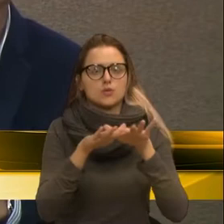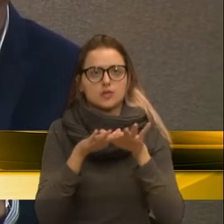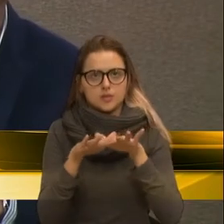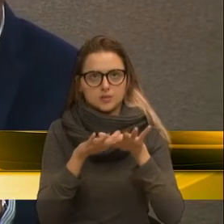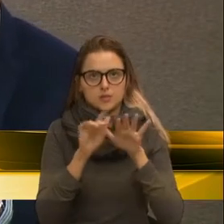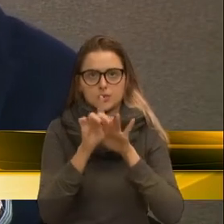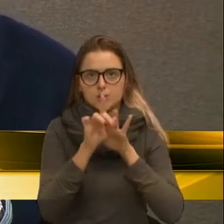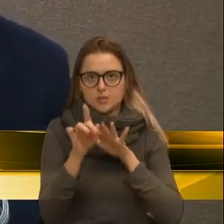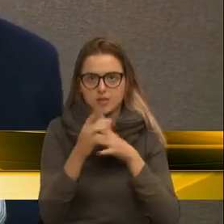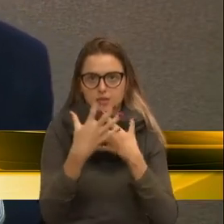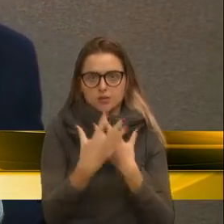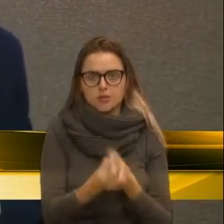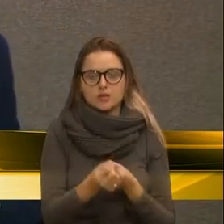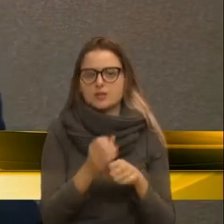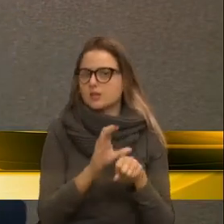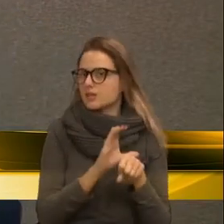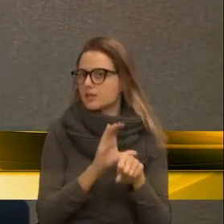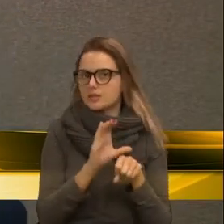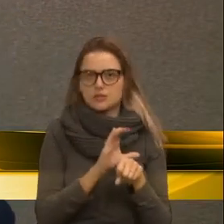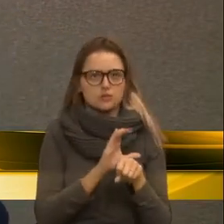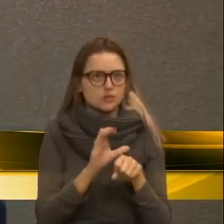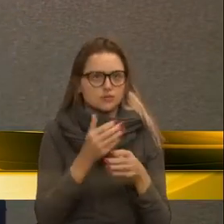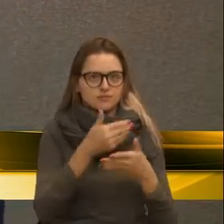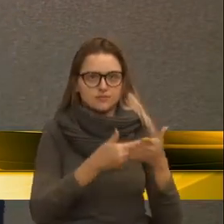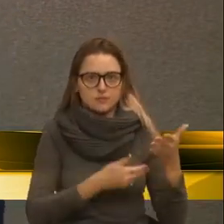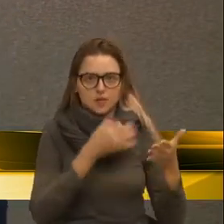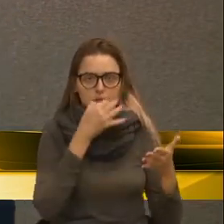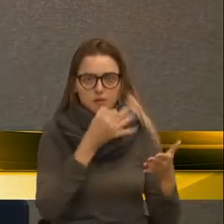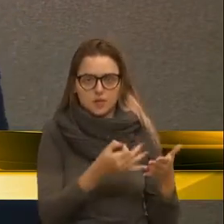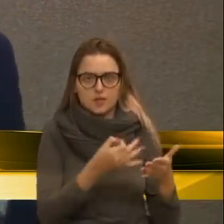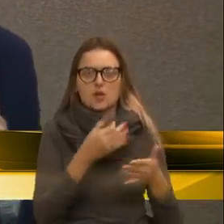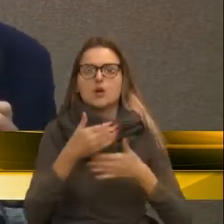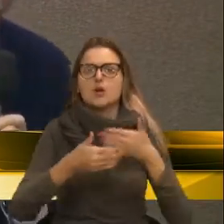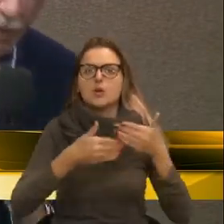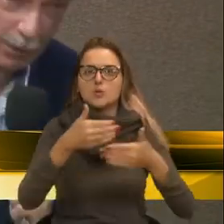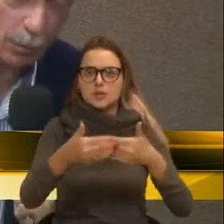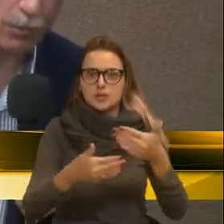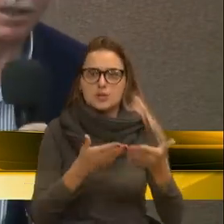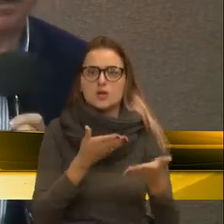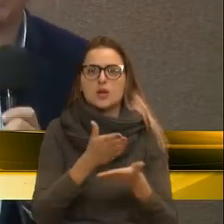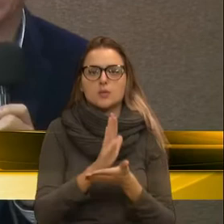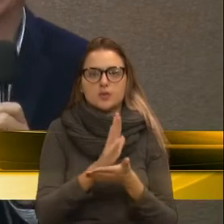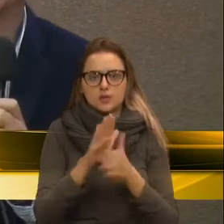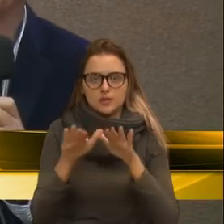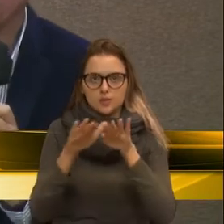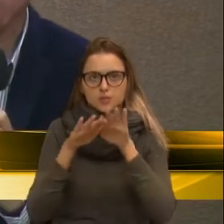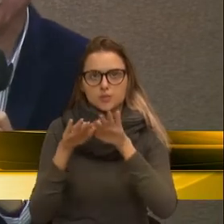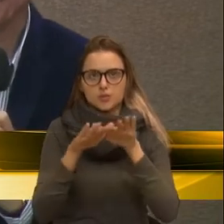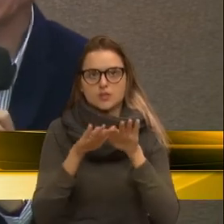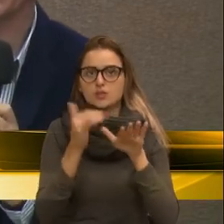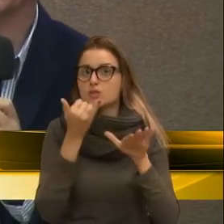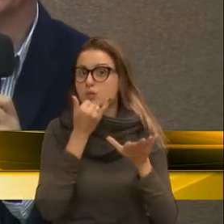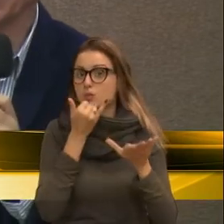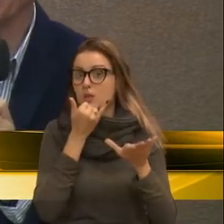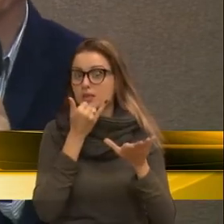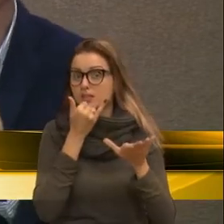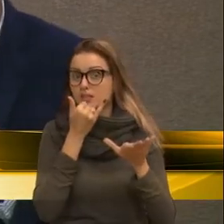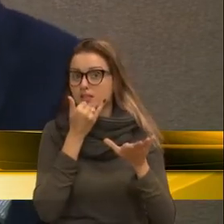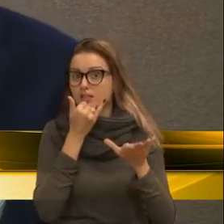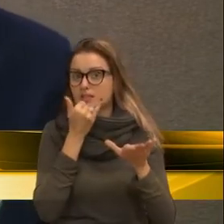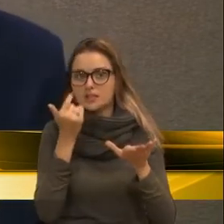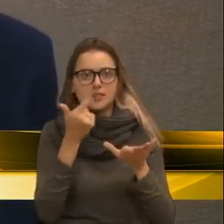derrubada na ocasião do parecer, tramitou, foi aprovado por unanimidade, desculpe, ele não